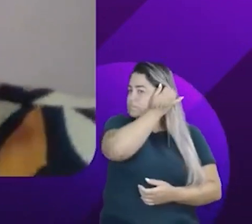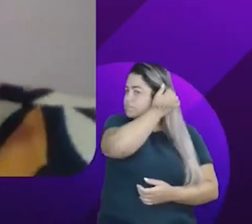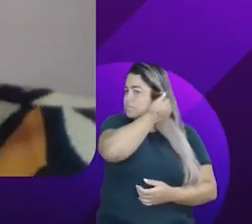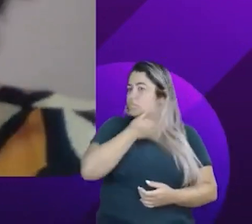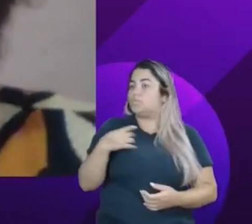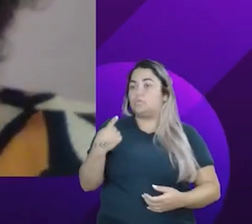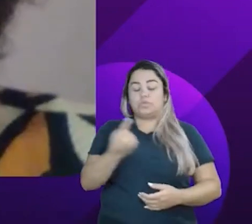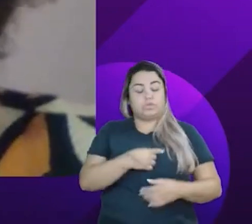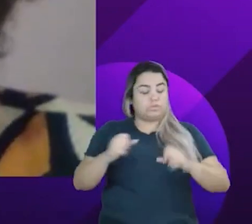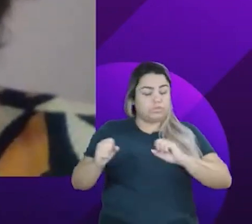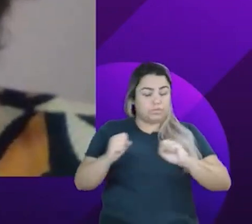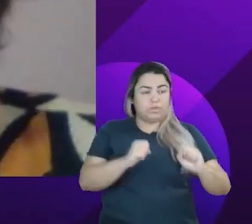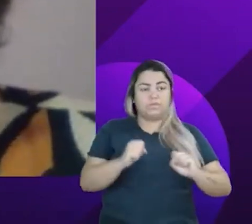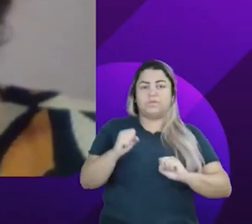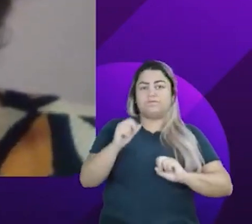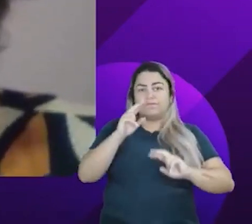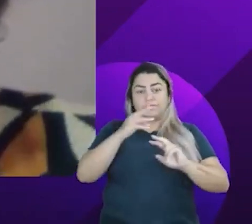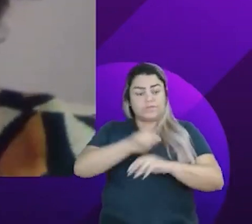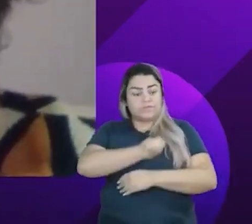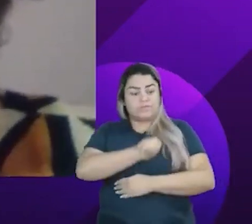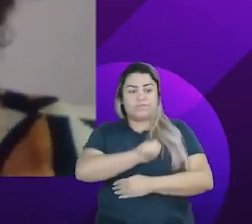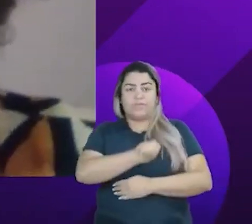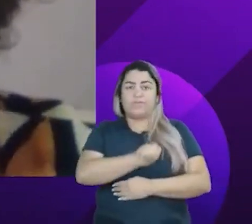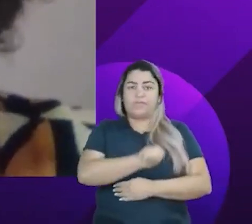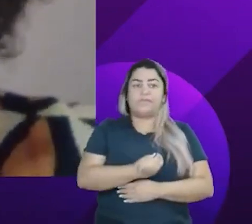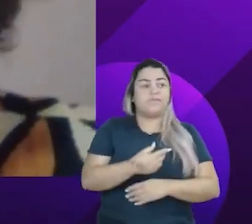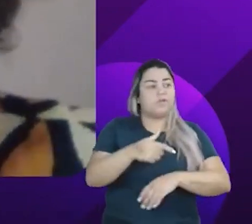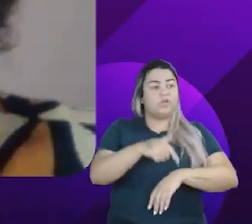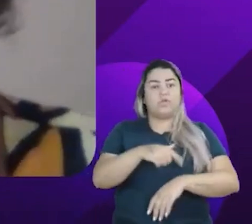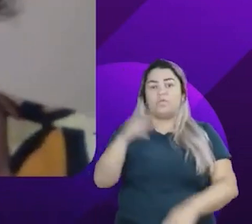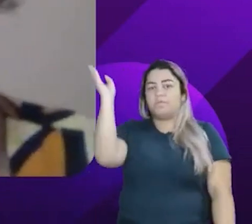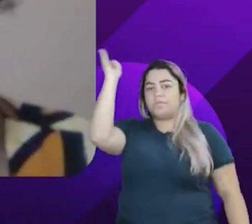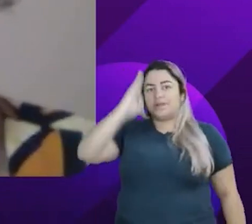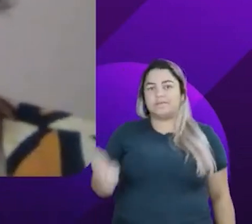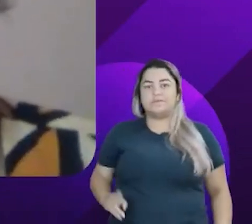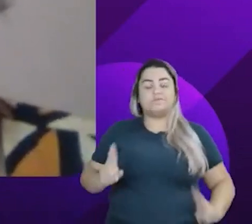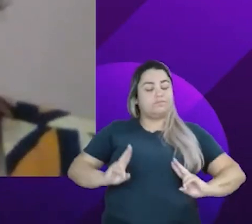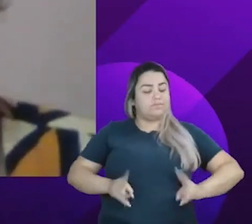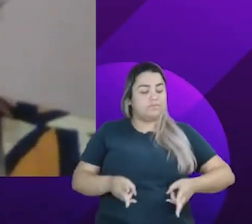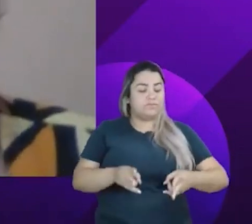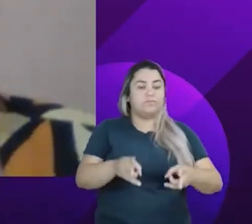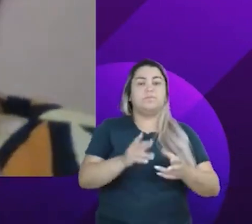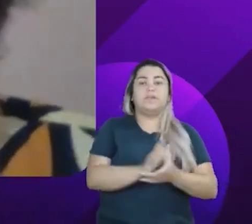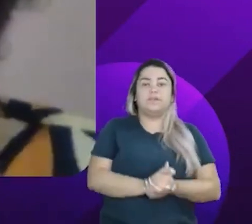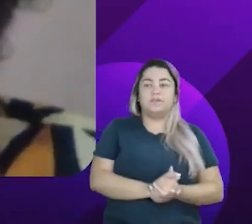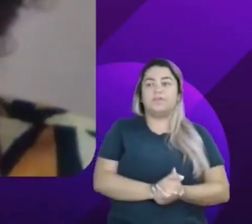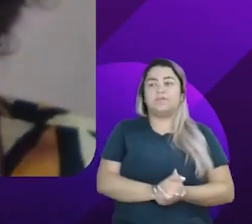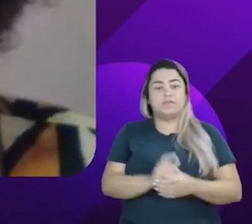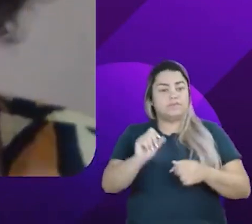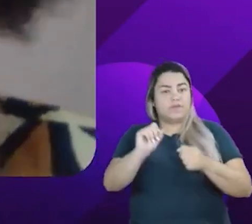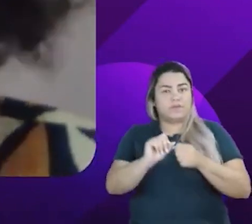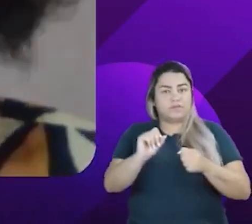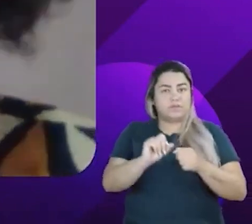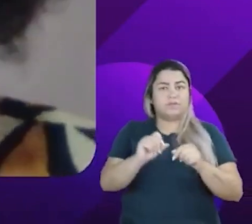a gente pôde vivenciar de momentos em que o Brasil se entrelaçava nesses